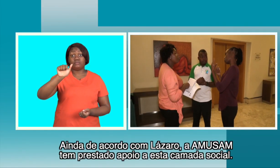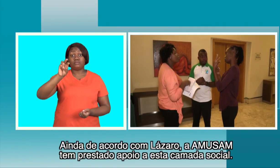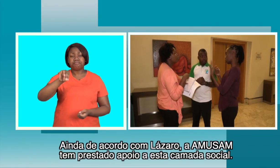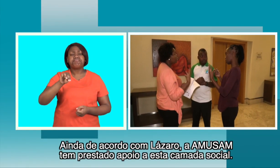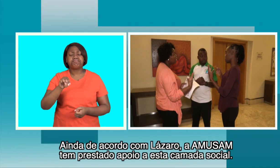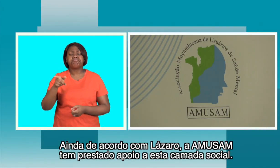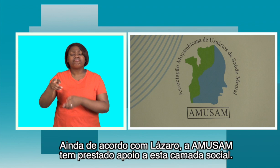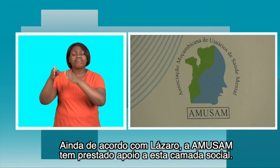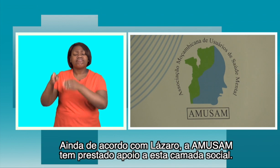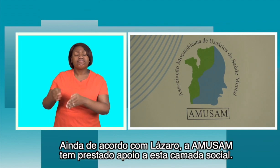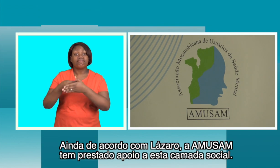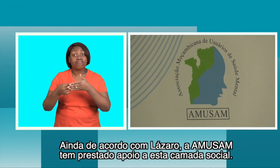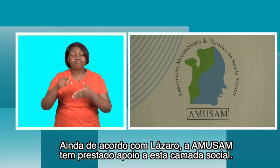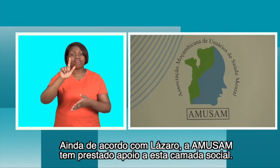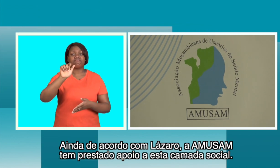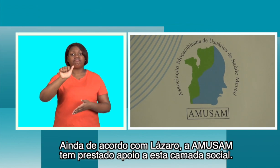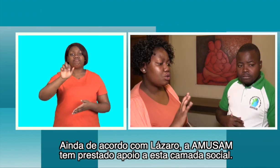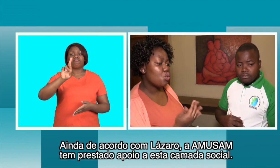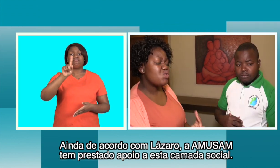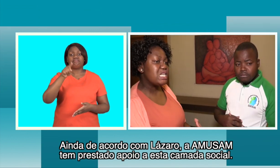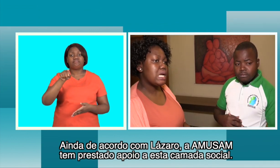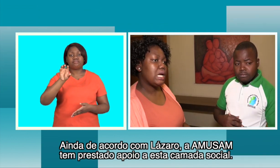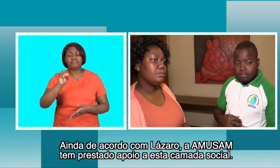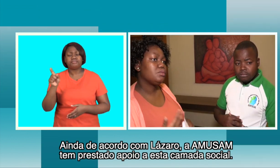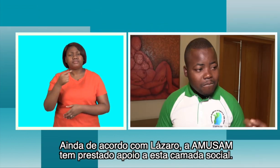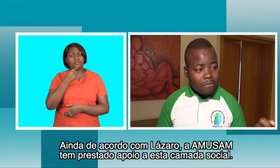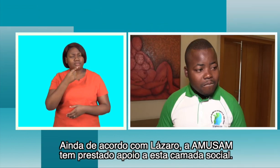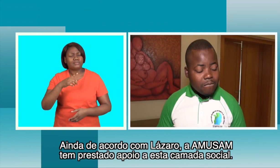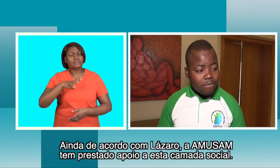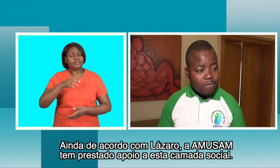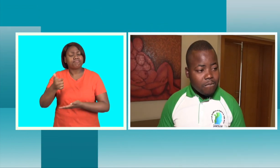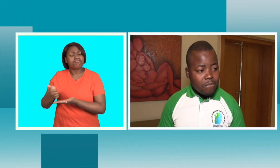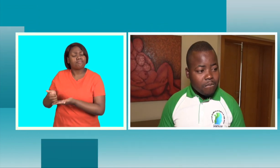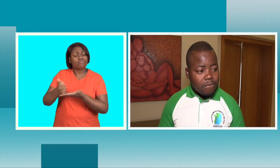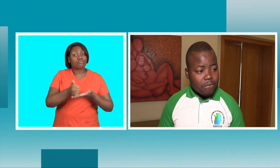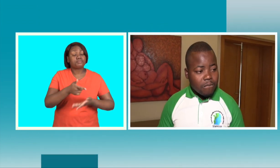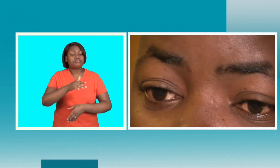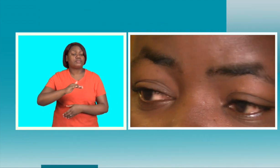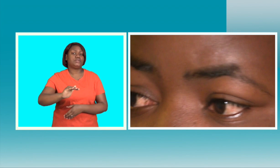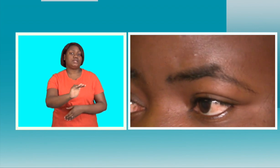Ainda de acordo com Lázaro, a Amozam tem prestado apoio a esta camada social.